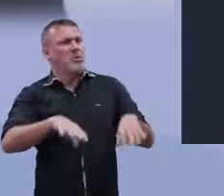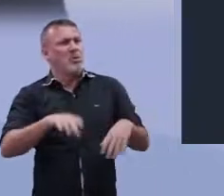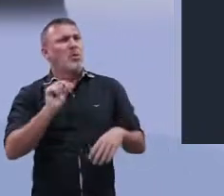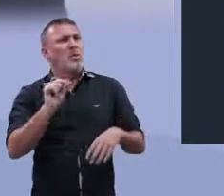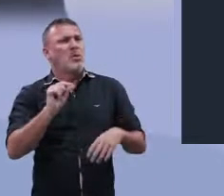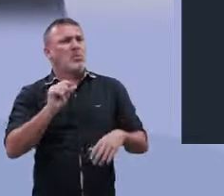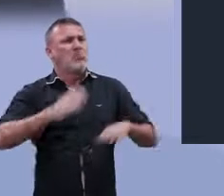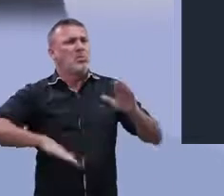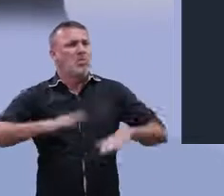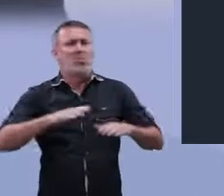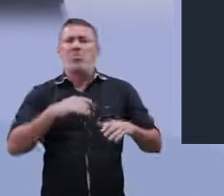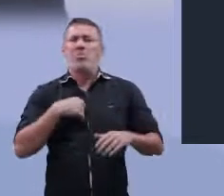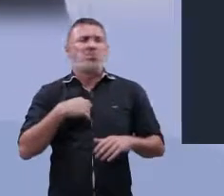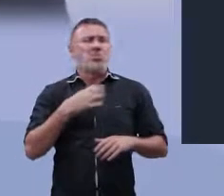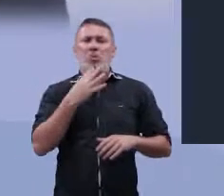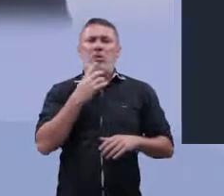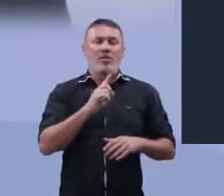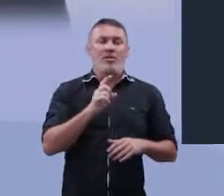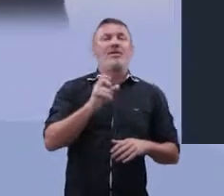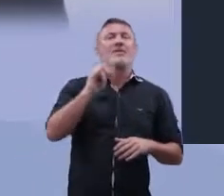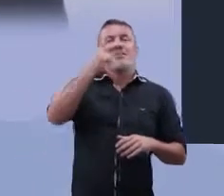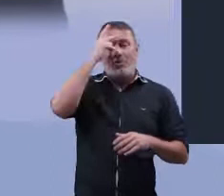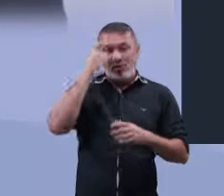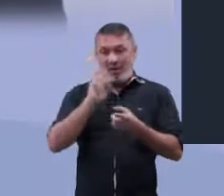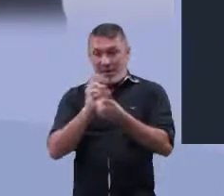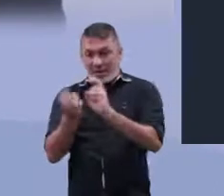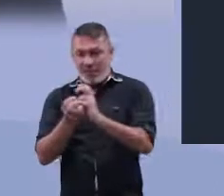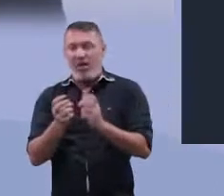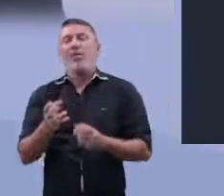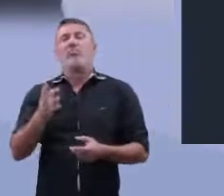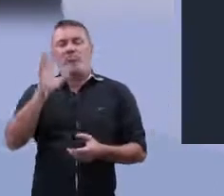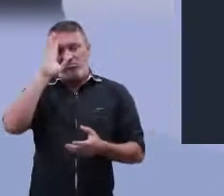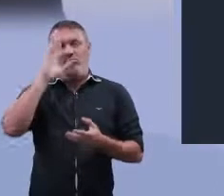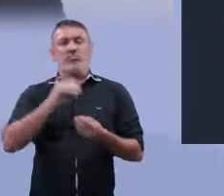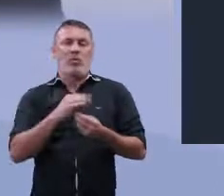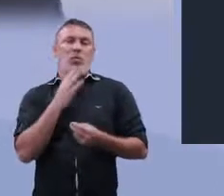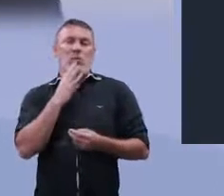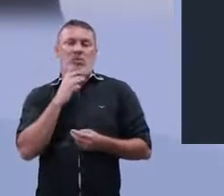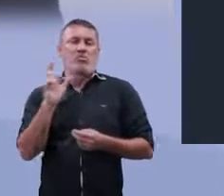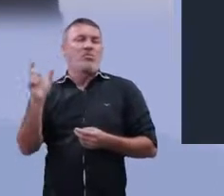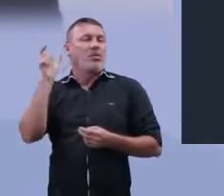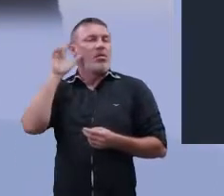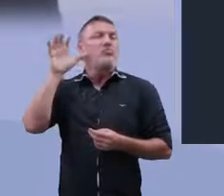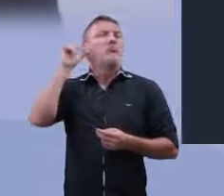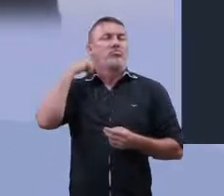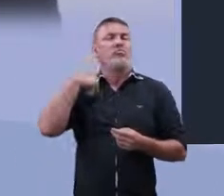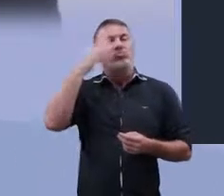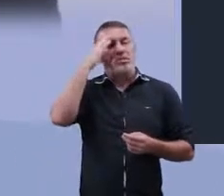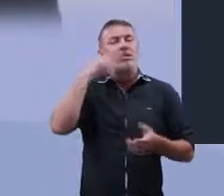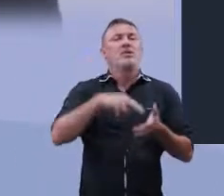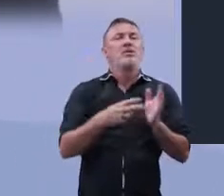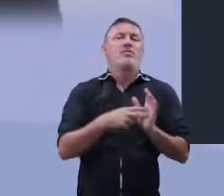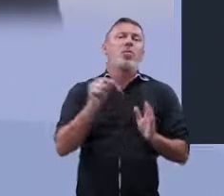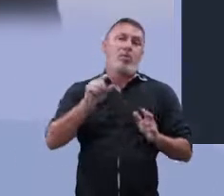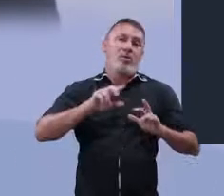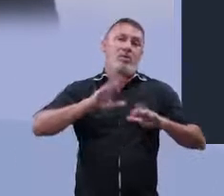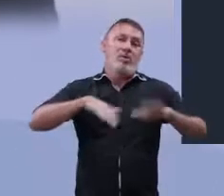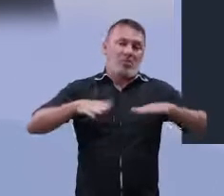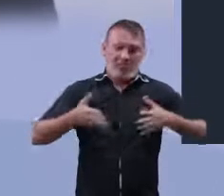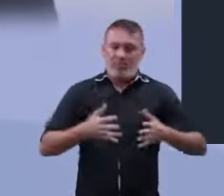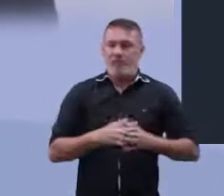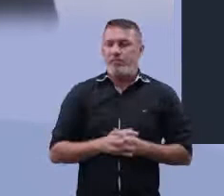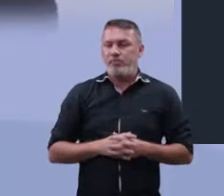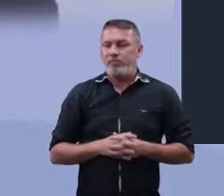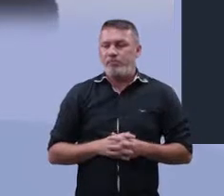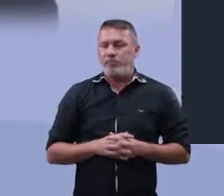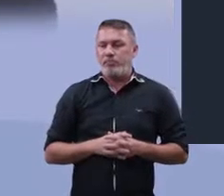é um atabaque, ao contrário de pessoas que estão naquele meio, que têm familiaridade com aquele contexto, ok?